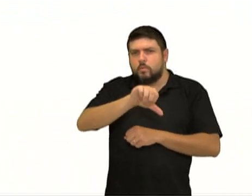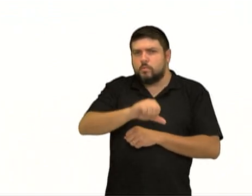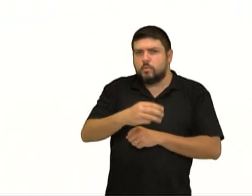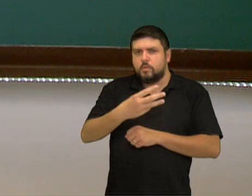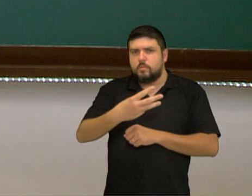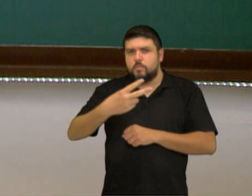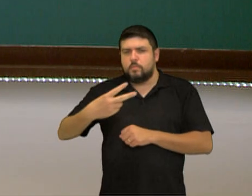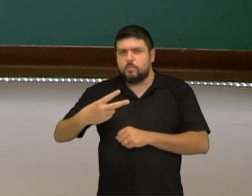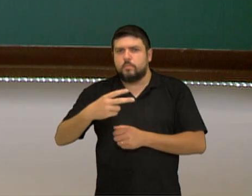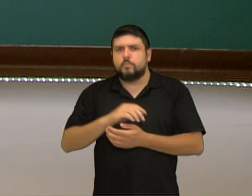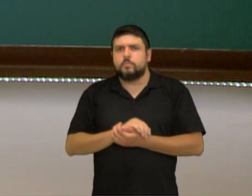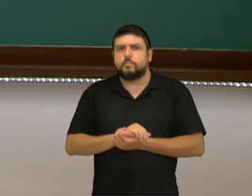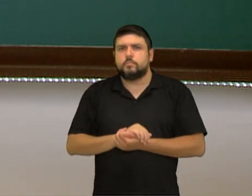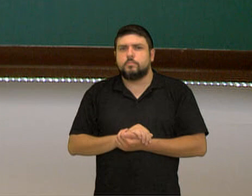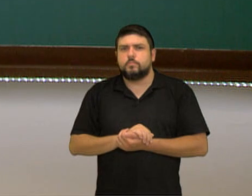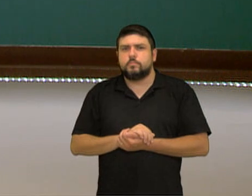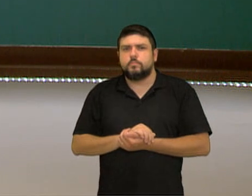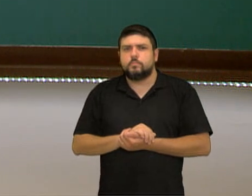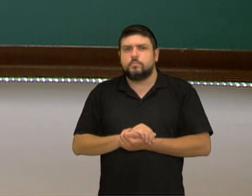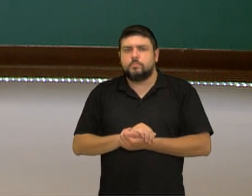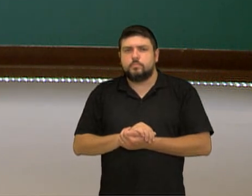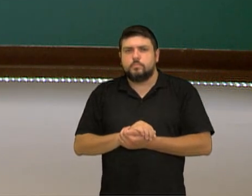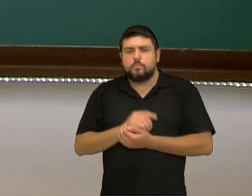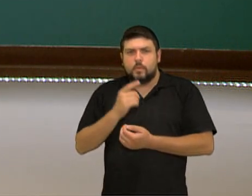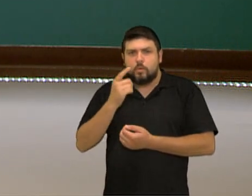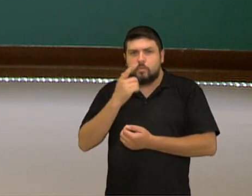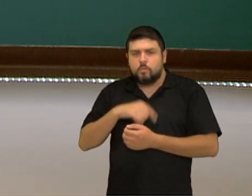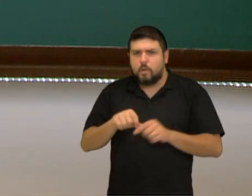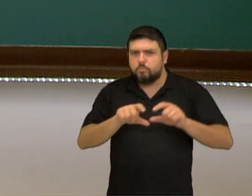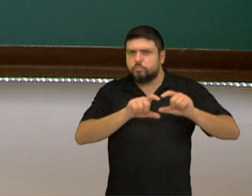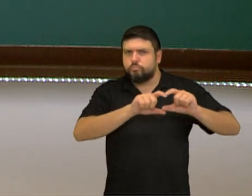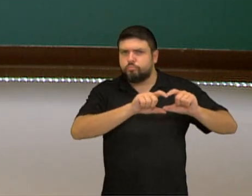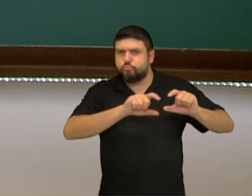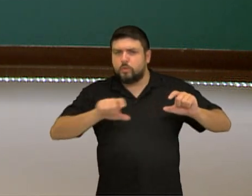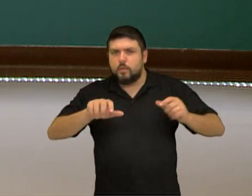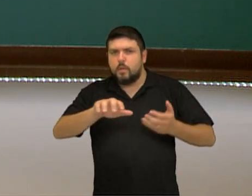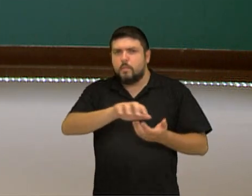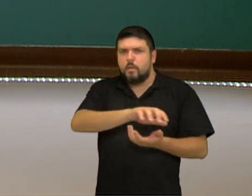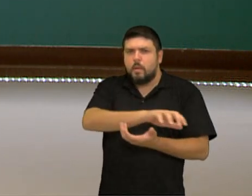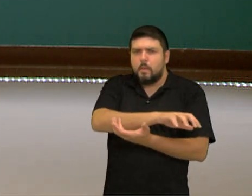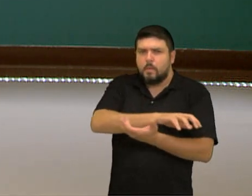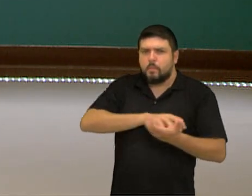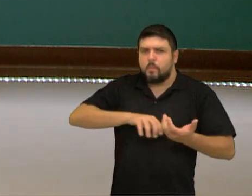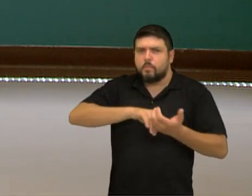1932. Vai lá, conseguiu falar o nome? Vai comigo. Revolução